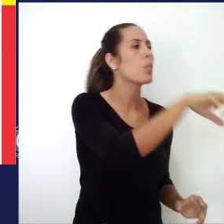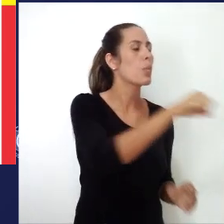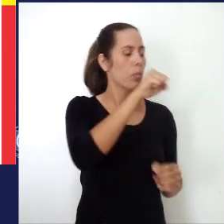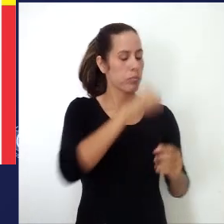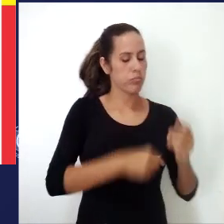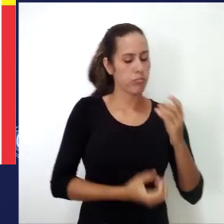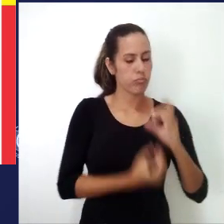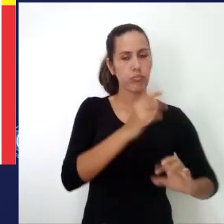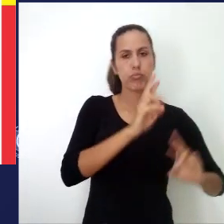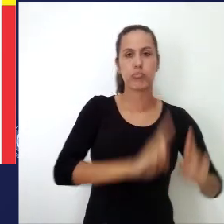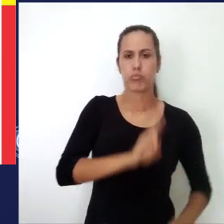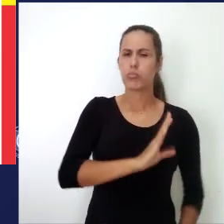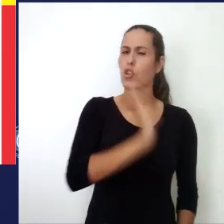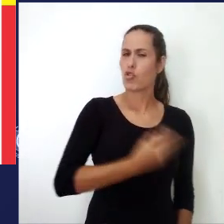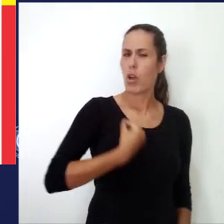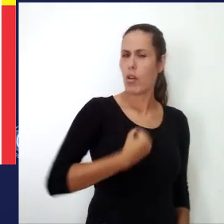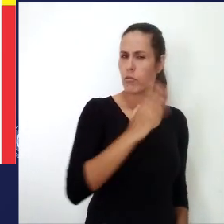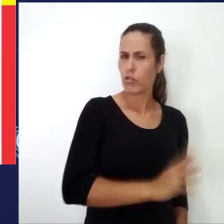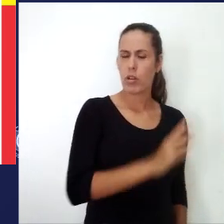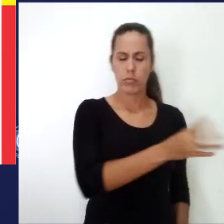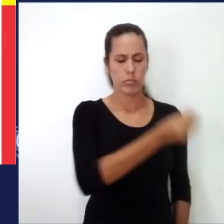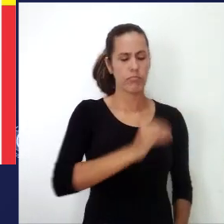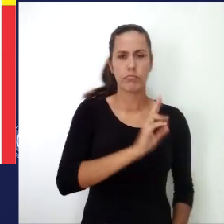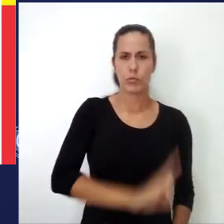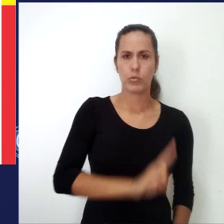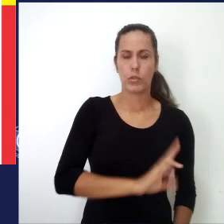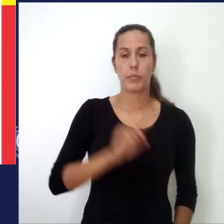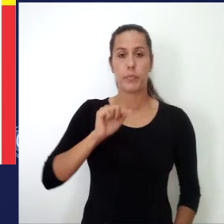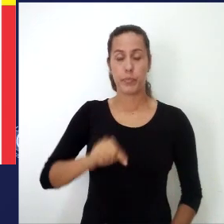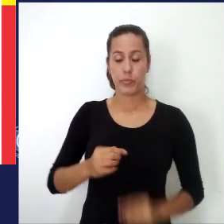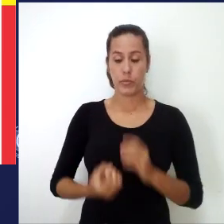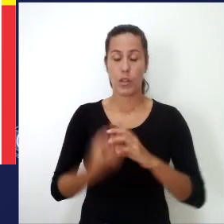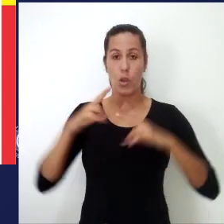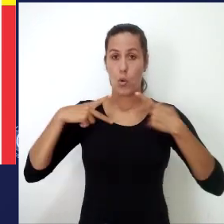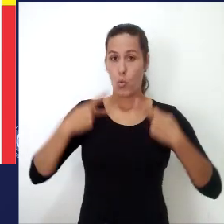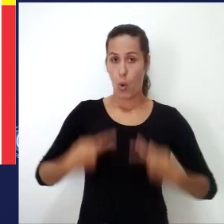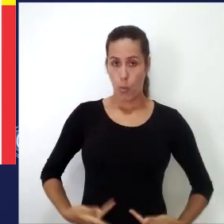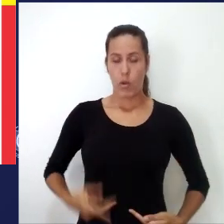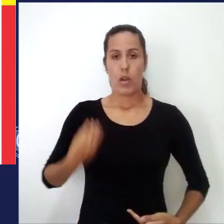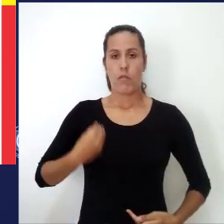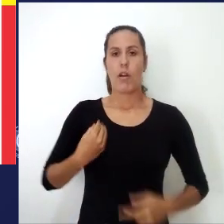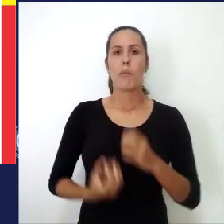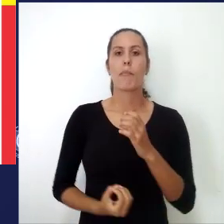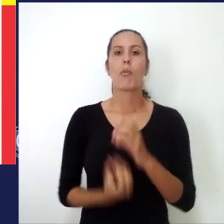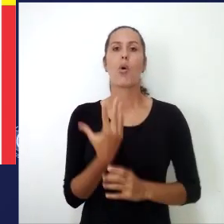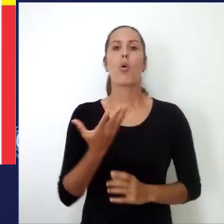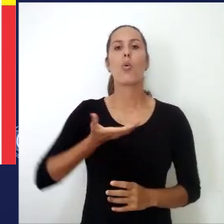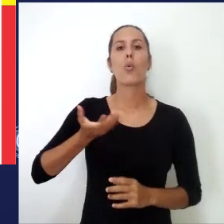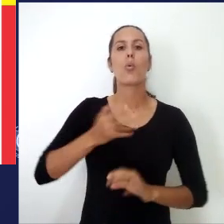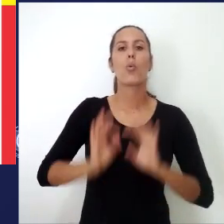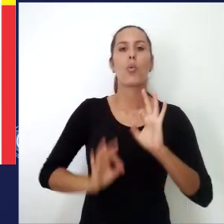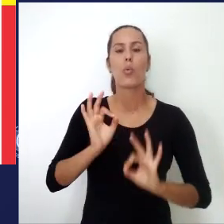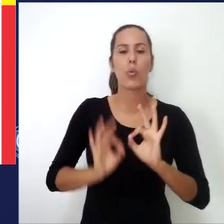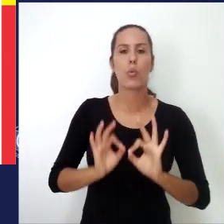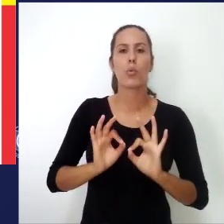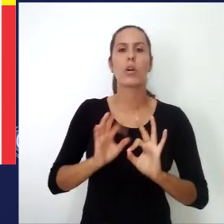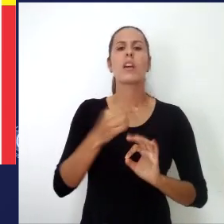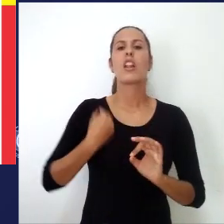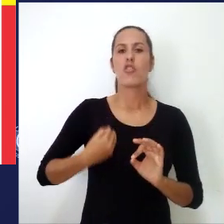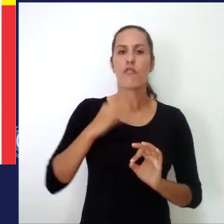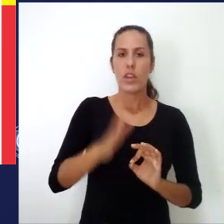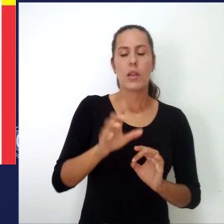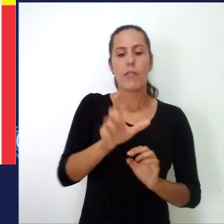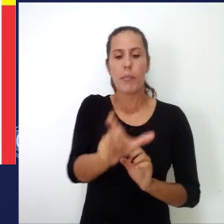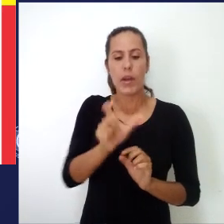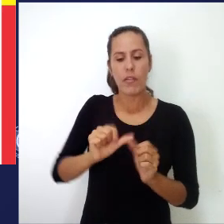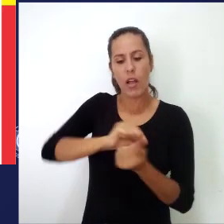aquele material que é fabricado pelo homem, eles são tratados, eles são transformados. E os sintéticos,